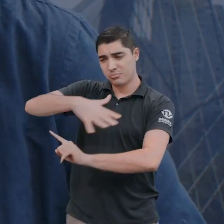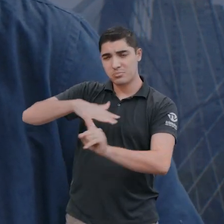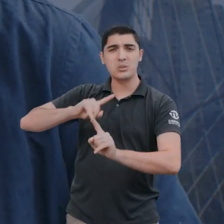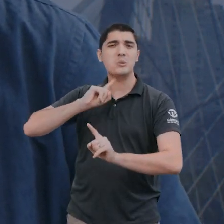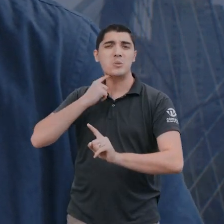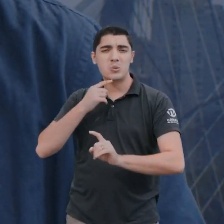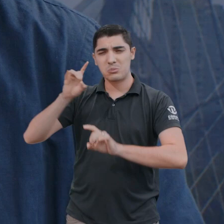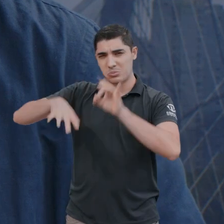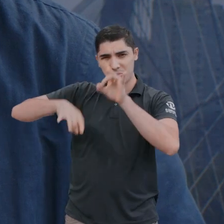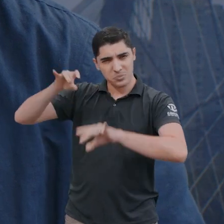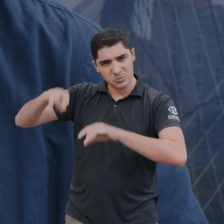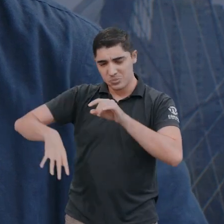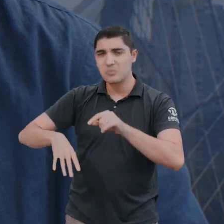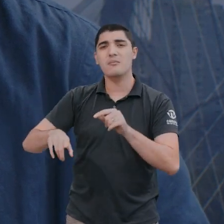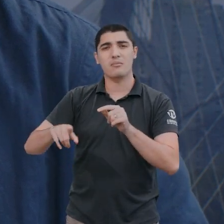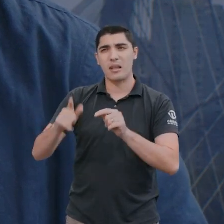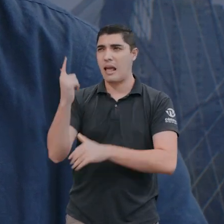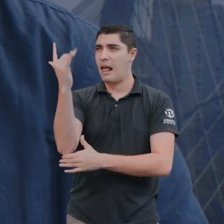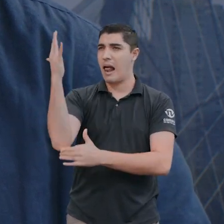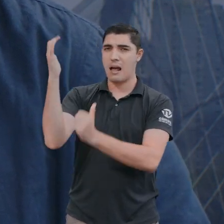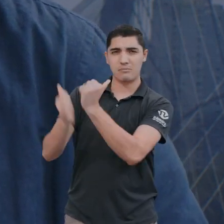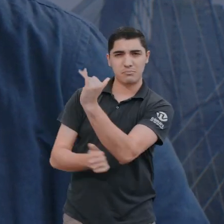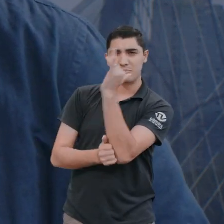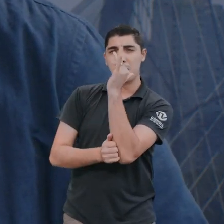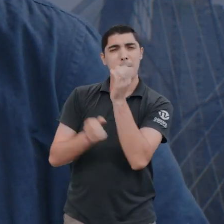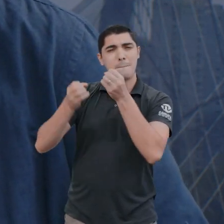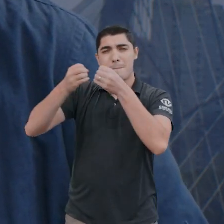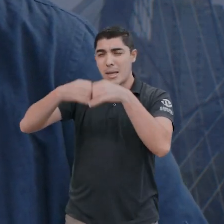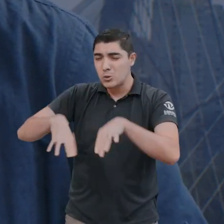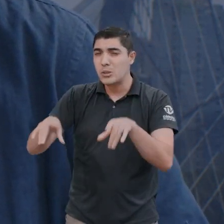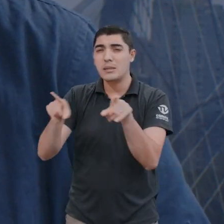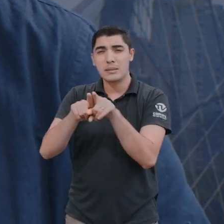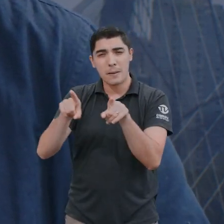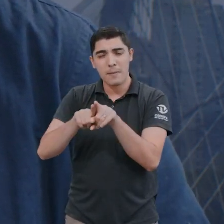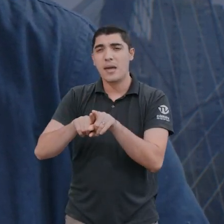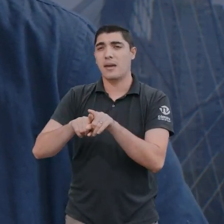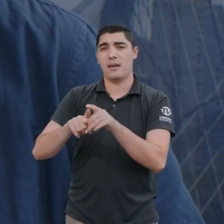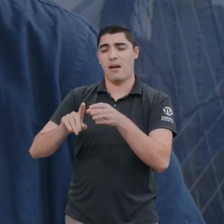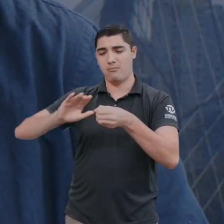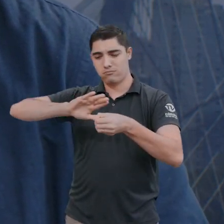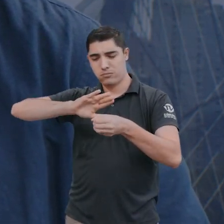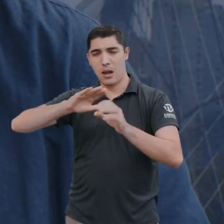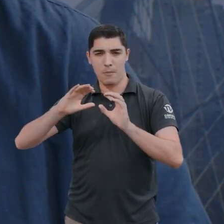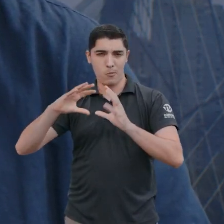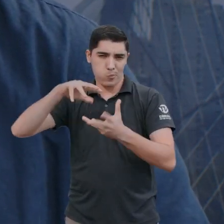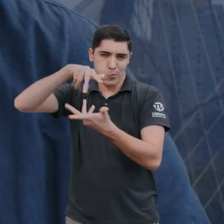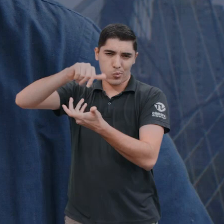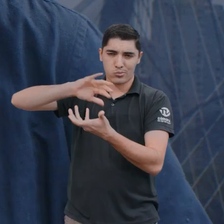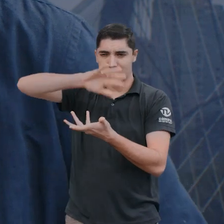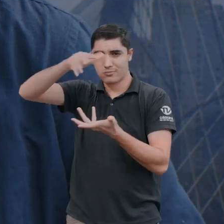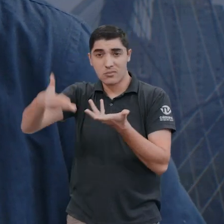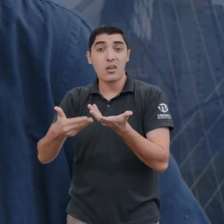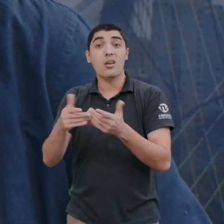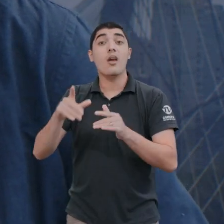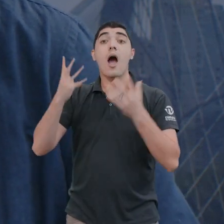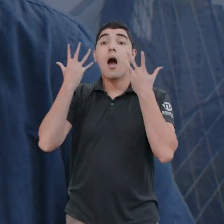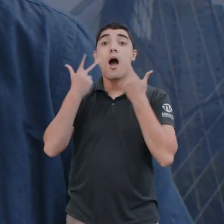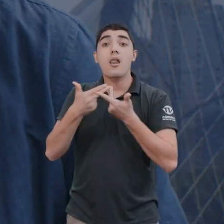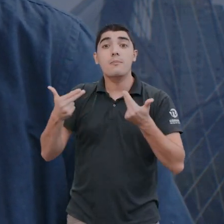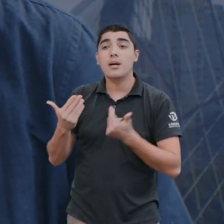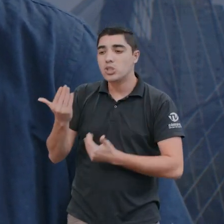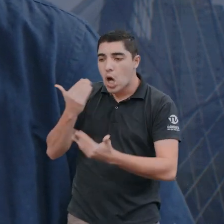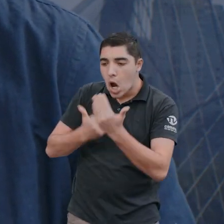a flora, causam um mal gigantesco para a fauna também, porque os animais acabam